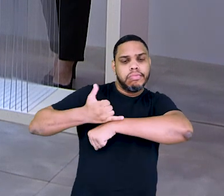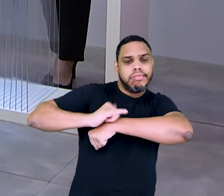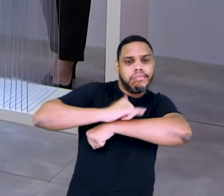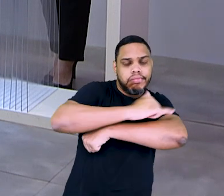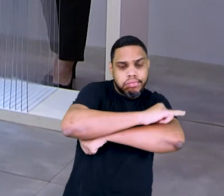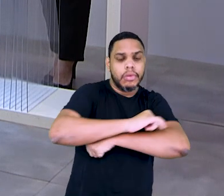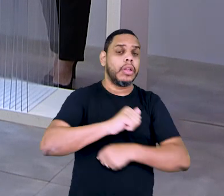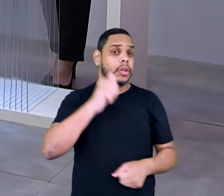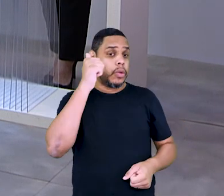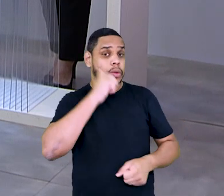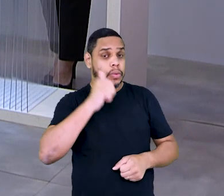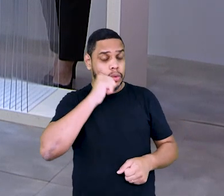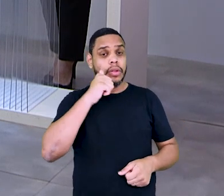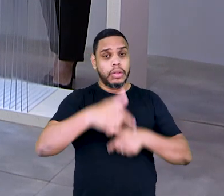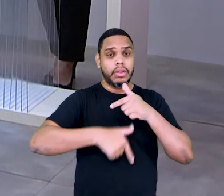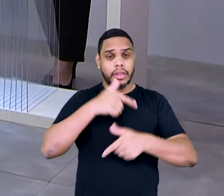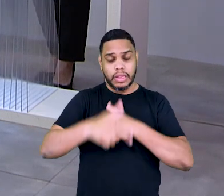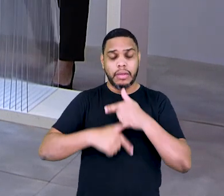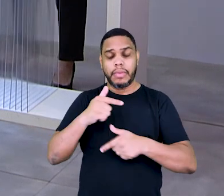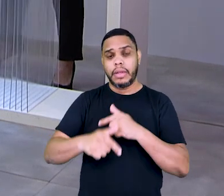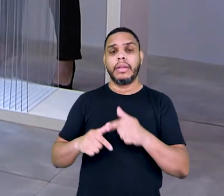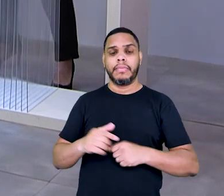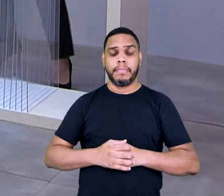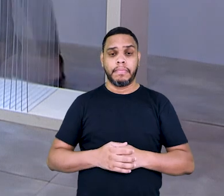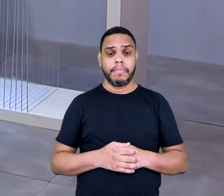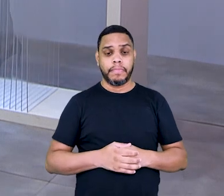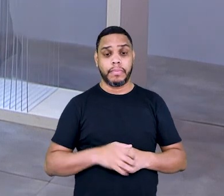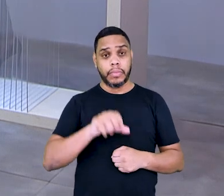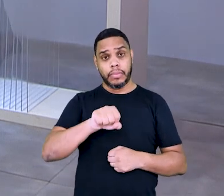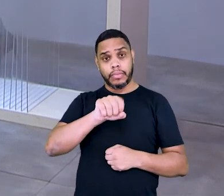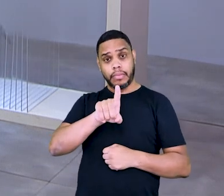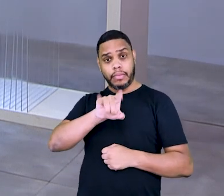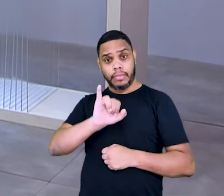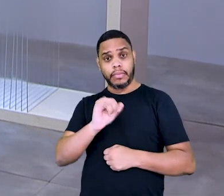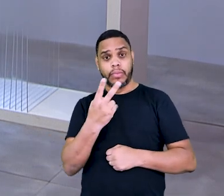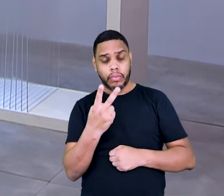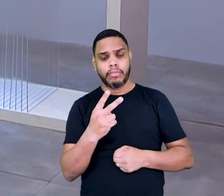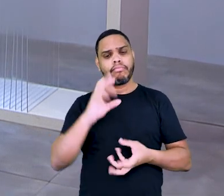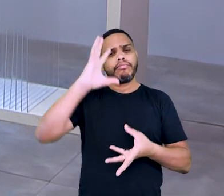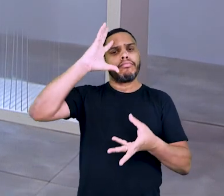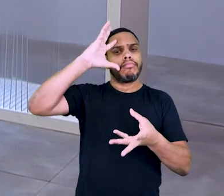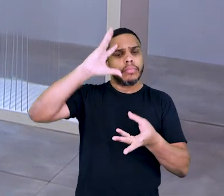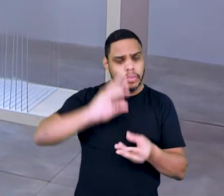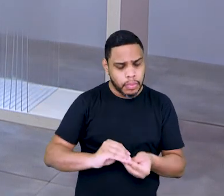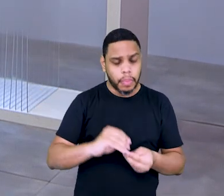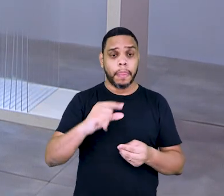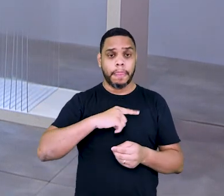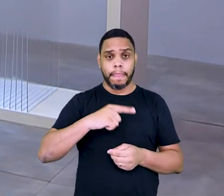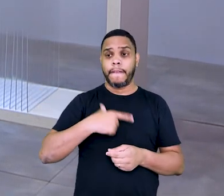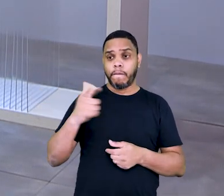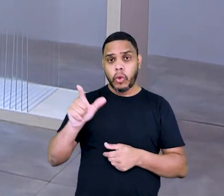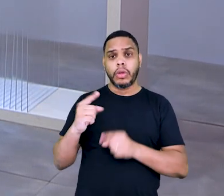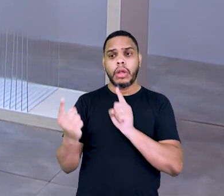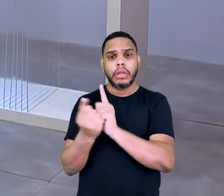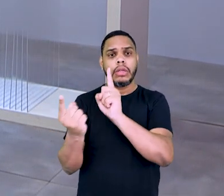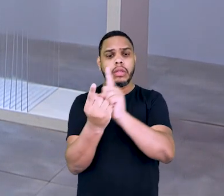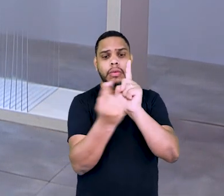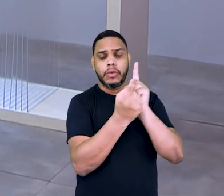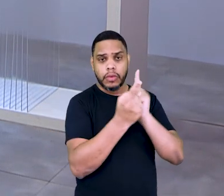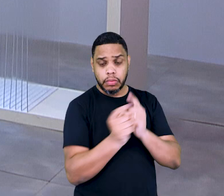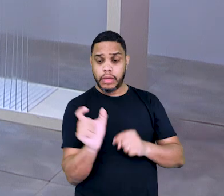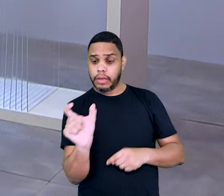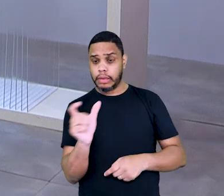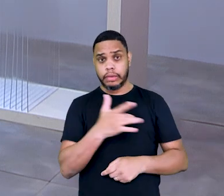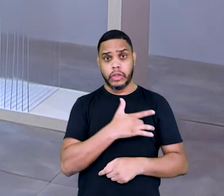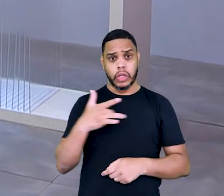uma beneficiária em clínica particular. A SDI2 concluiu que há opções de atendimento na rede credenciada pelo plano de